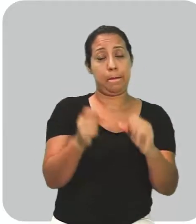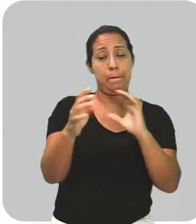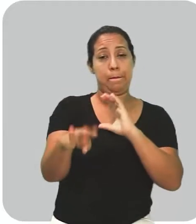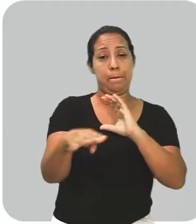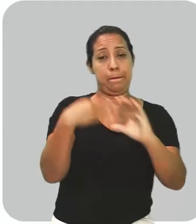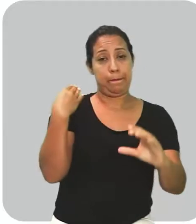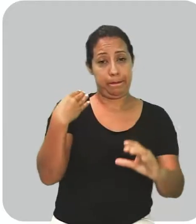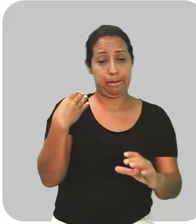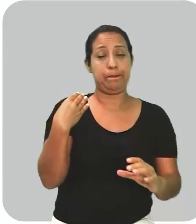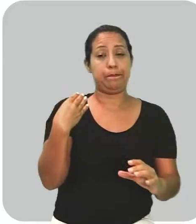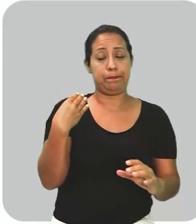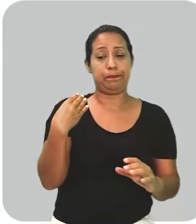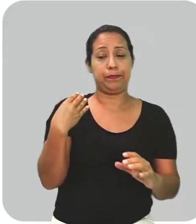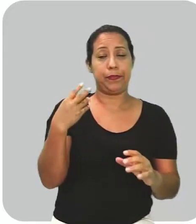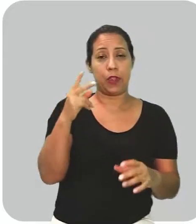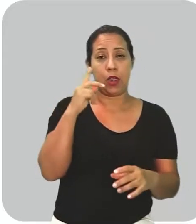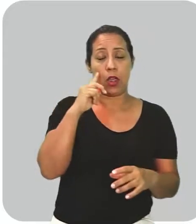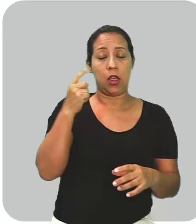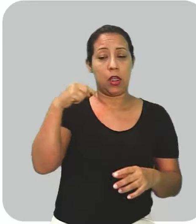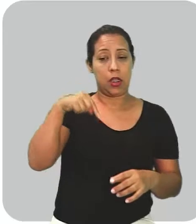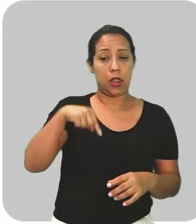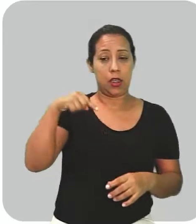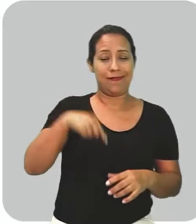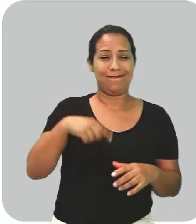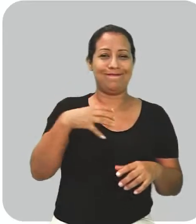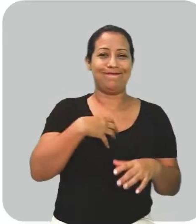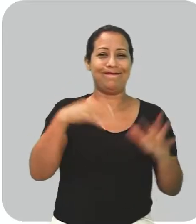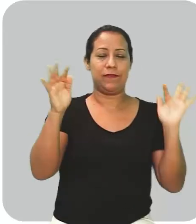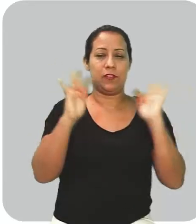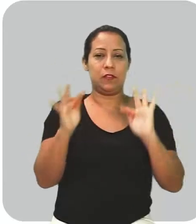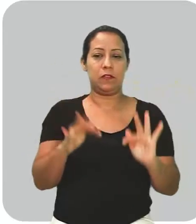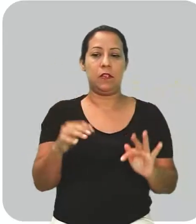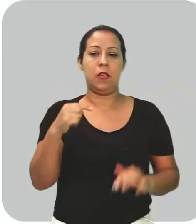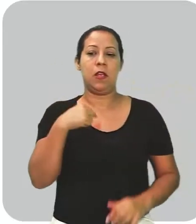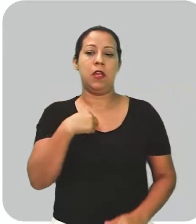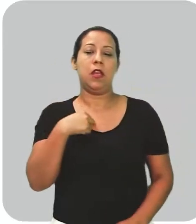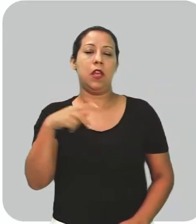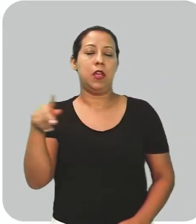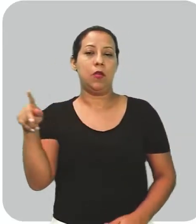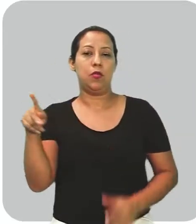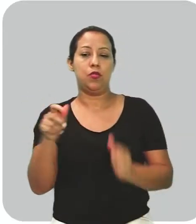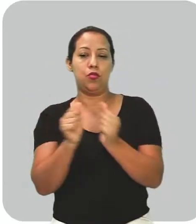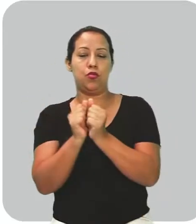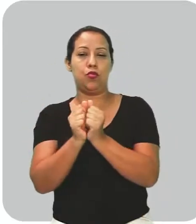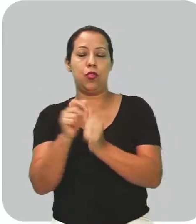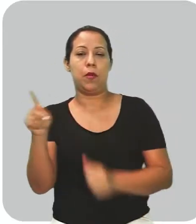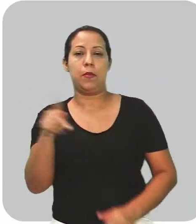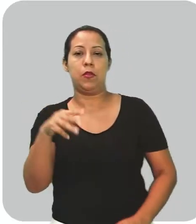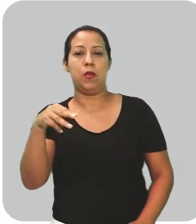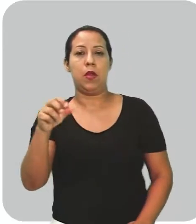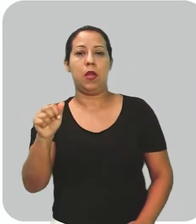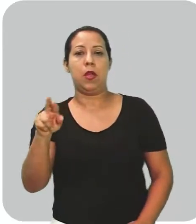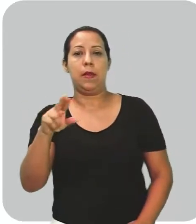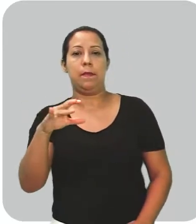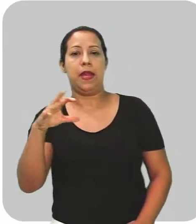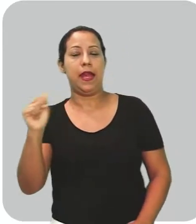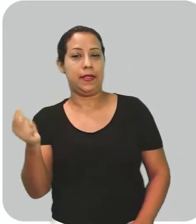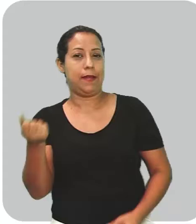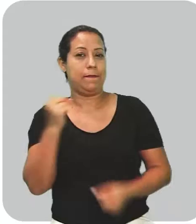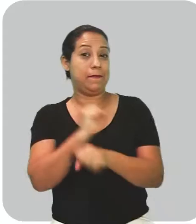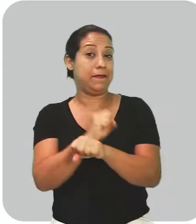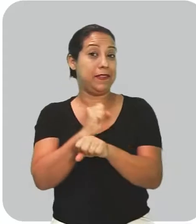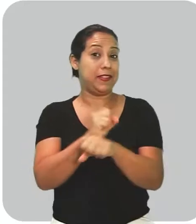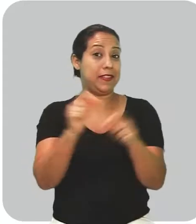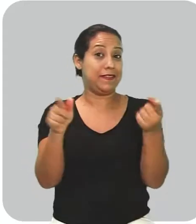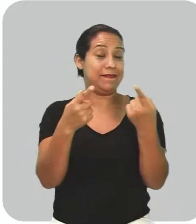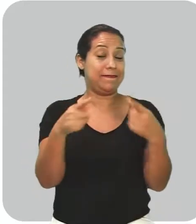está encaminhando que nós vamos aqui ficar felizes, né? Eu, professora Márcia, vamos aguardar aí essas paródias com muita